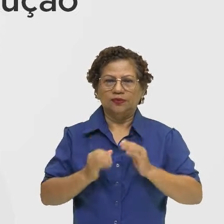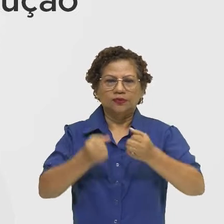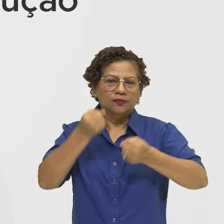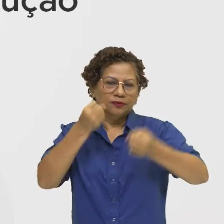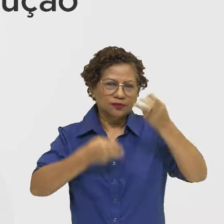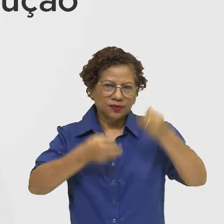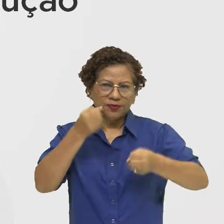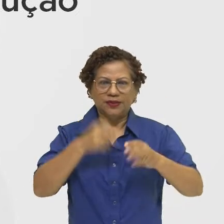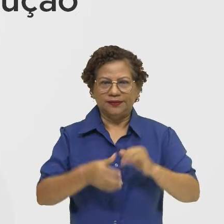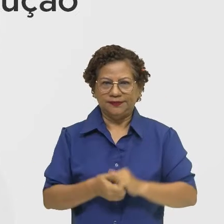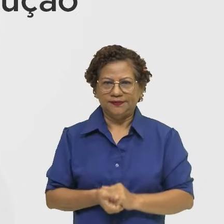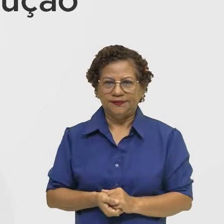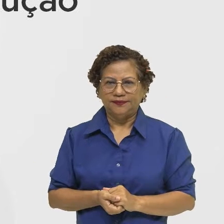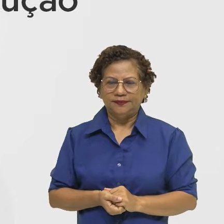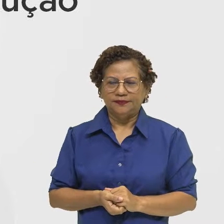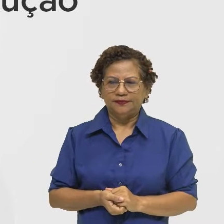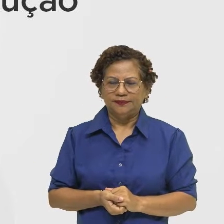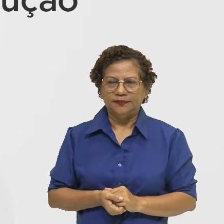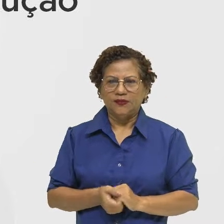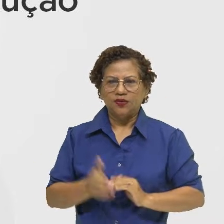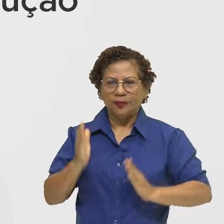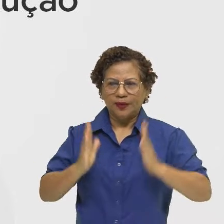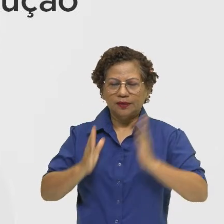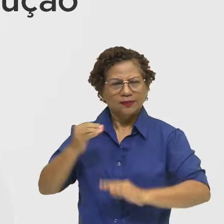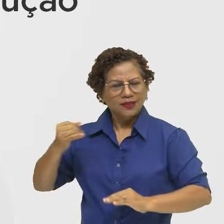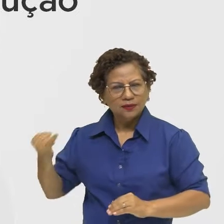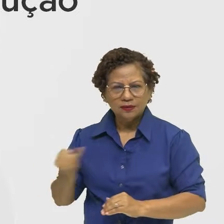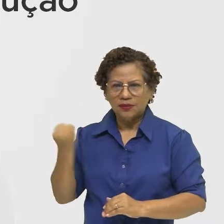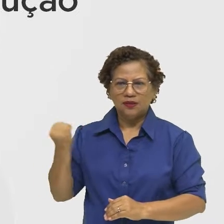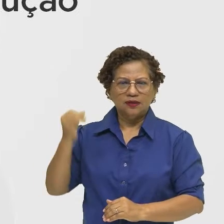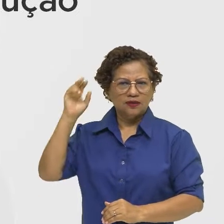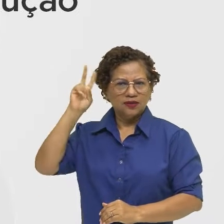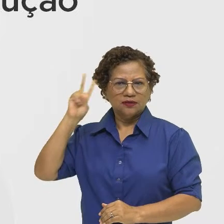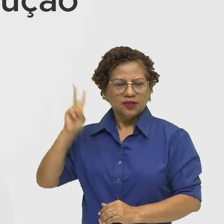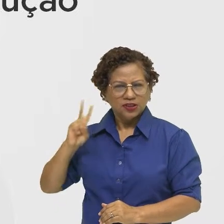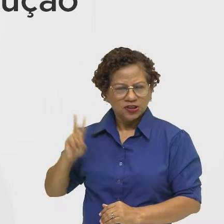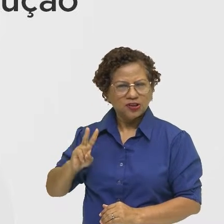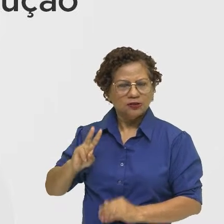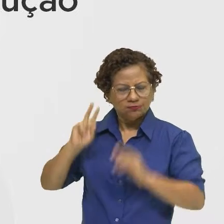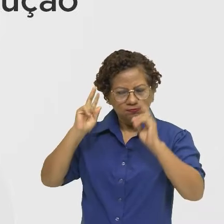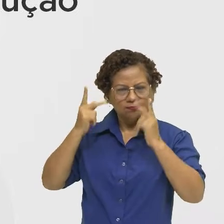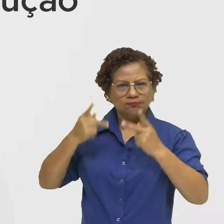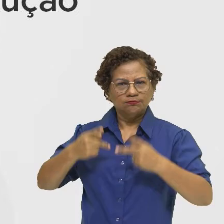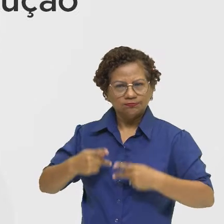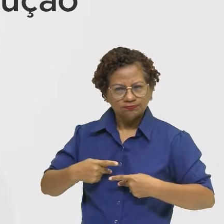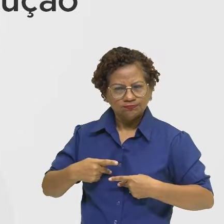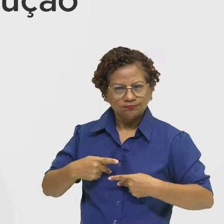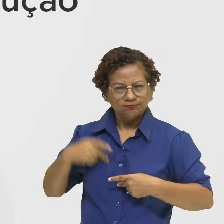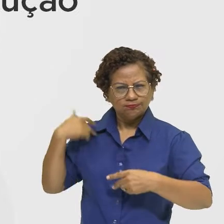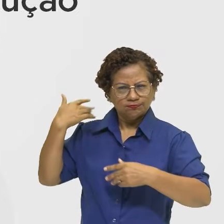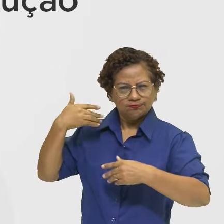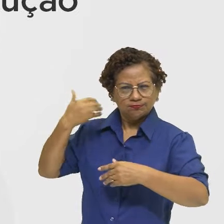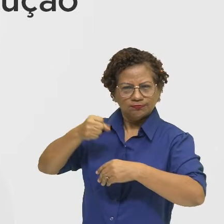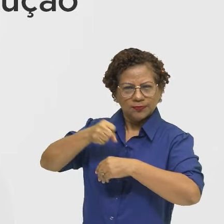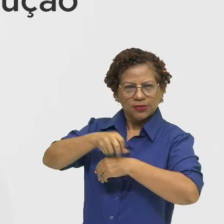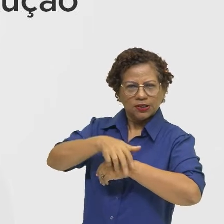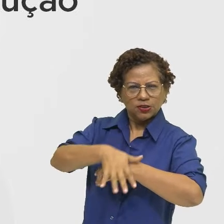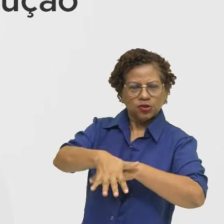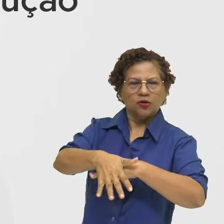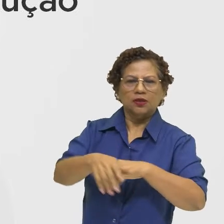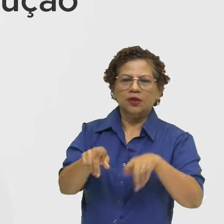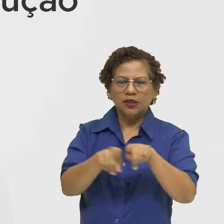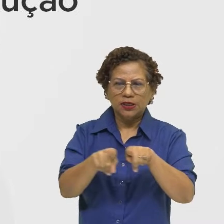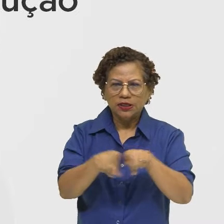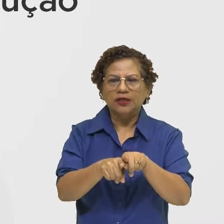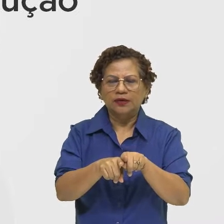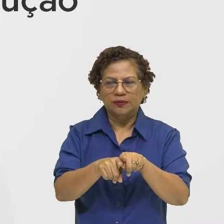seguinte: um dos períodos mais marcantes da história humana é a pré-história. É chamada também